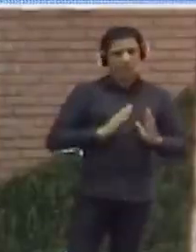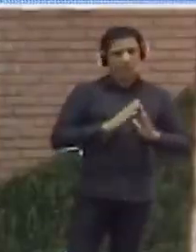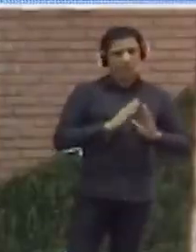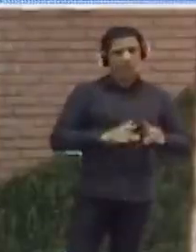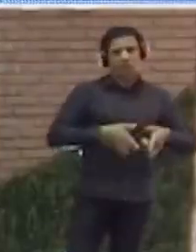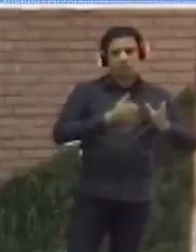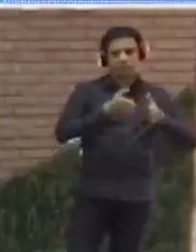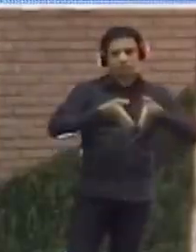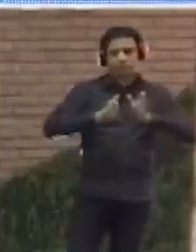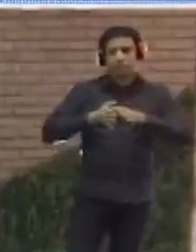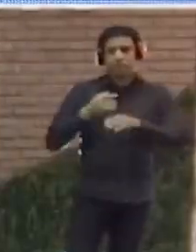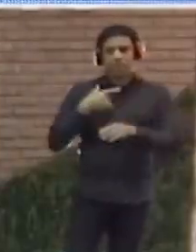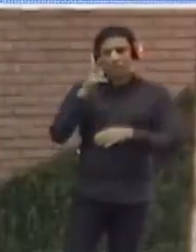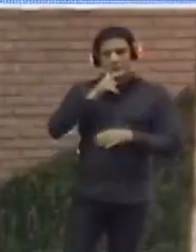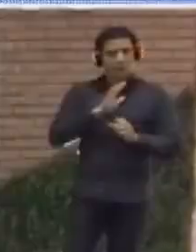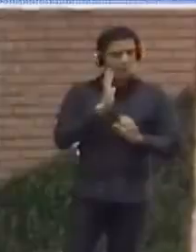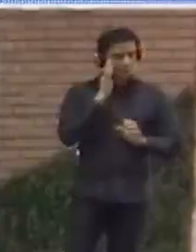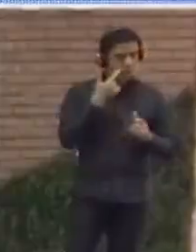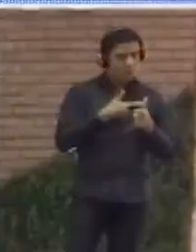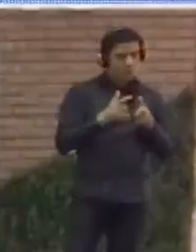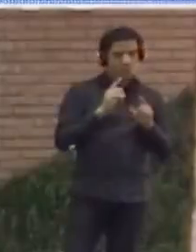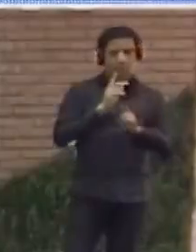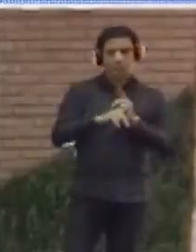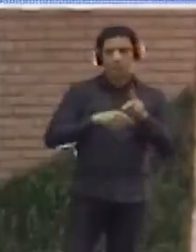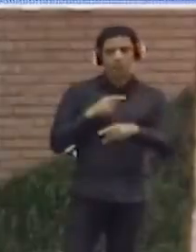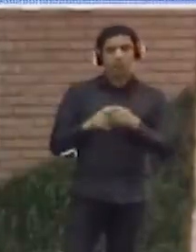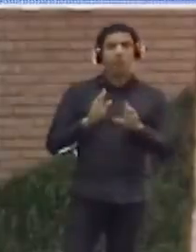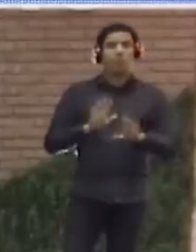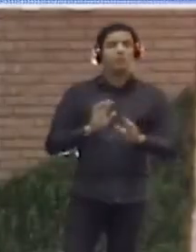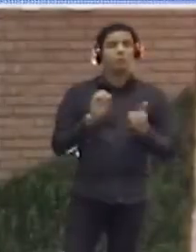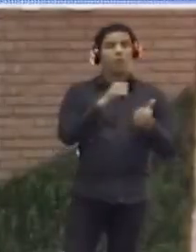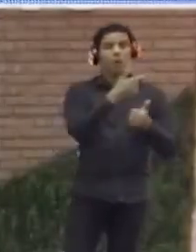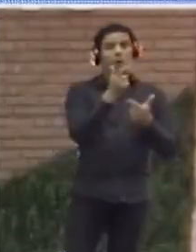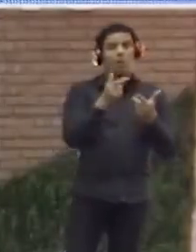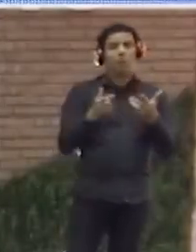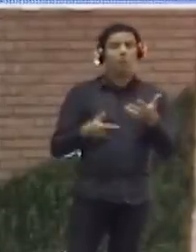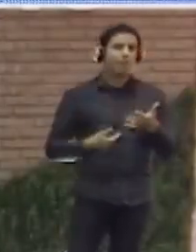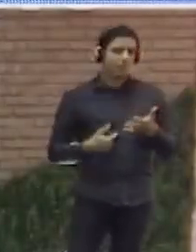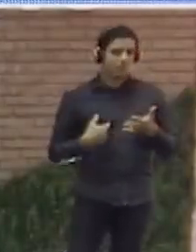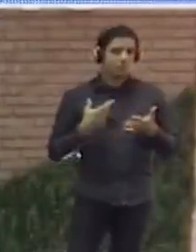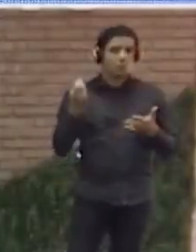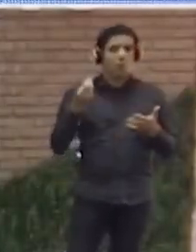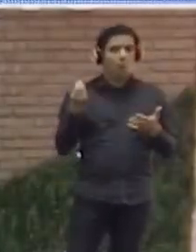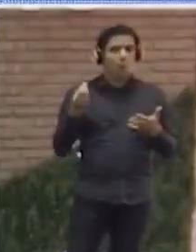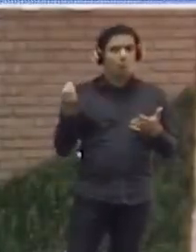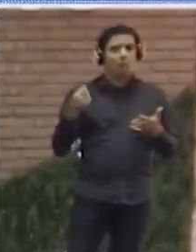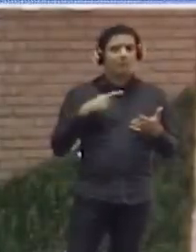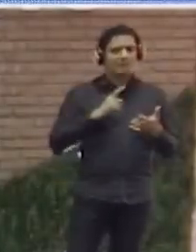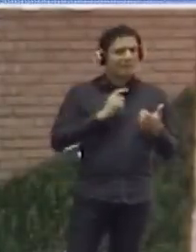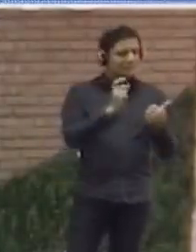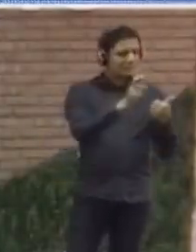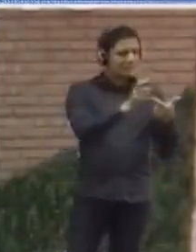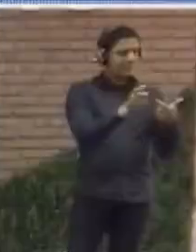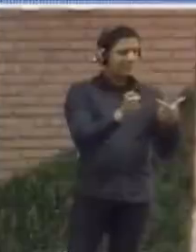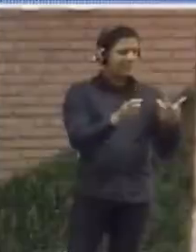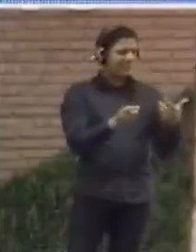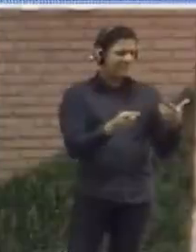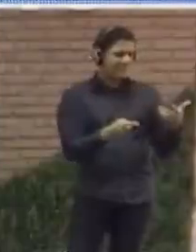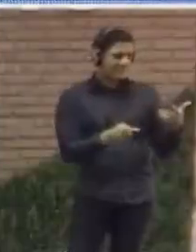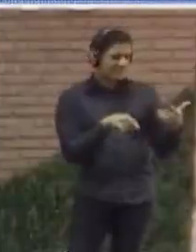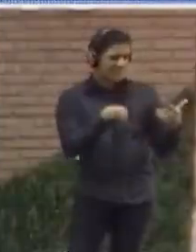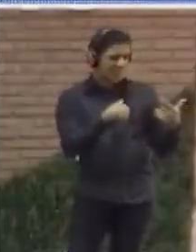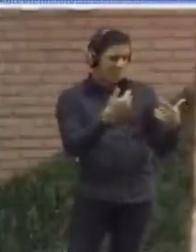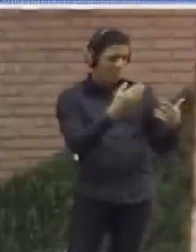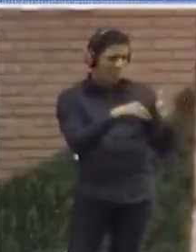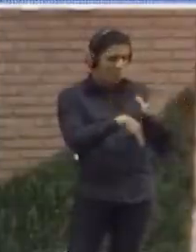suprir o mercado, mas também quais são as outras opções que a gente tem. Então, existem diversos programas do governo, por